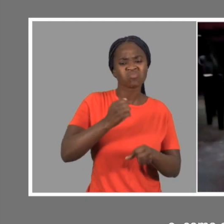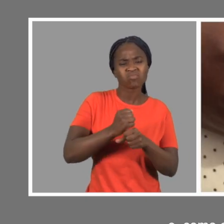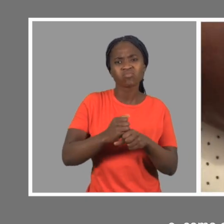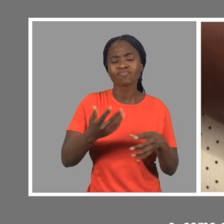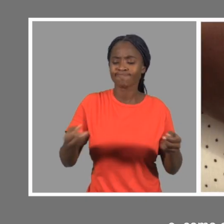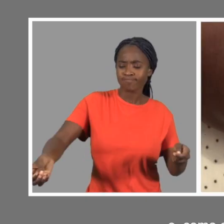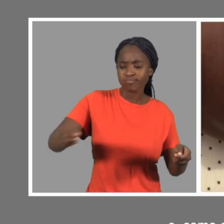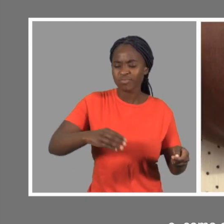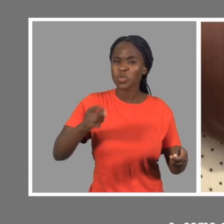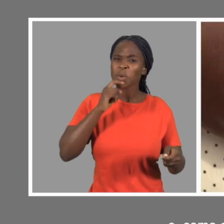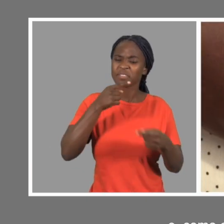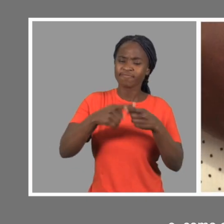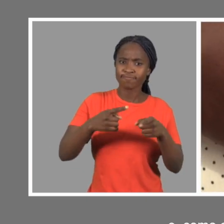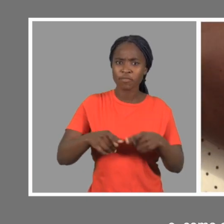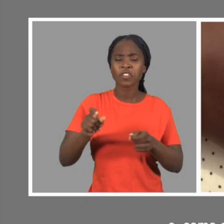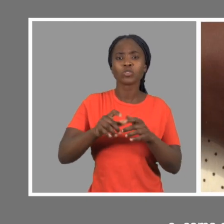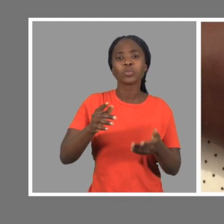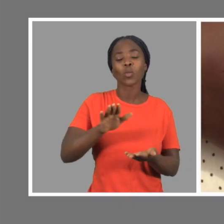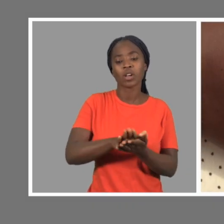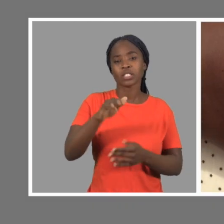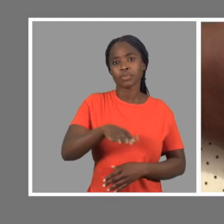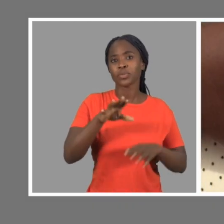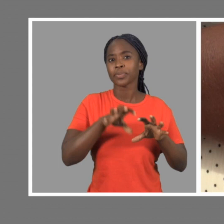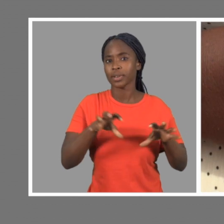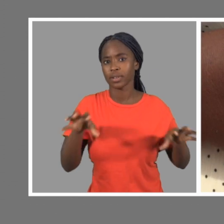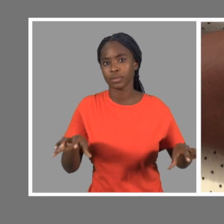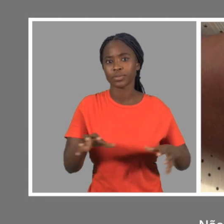cestos e revende-os no mercado dos impetos